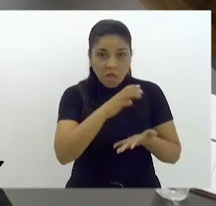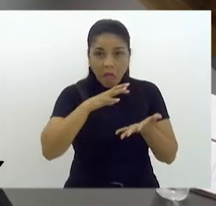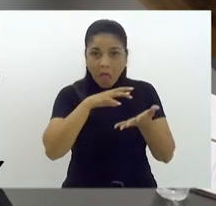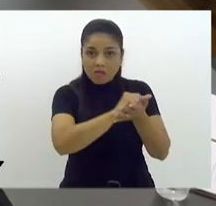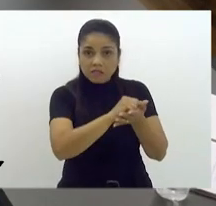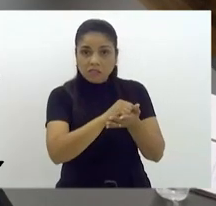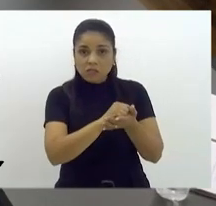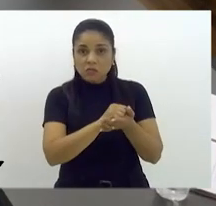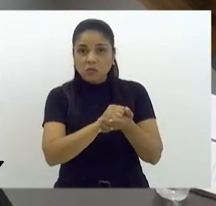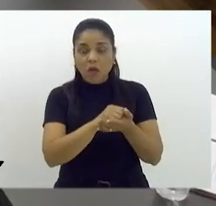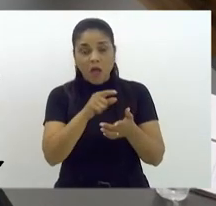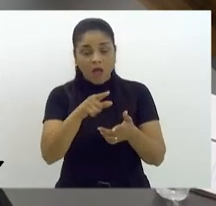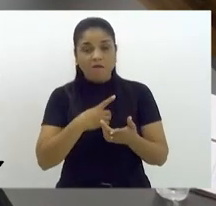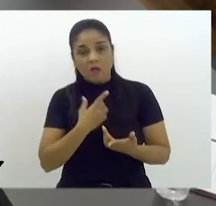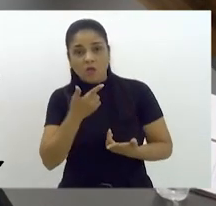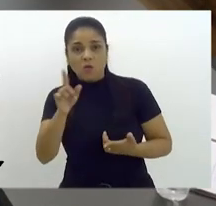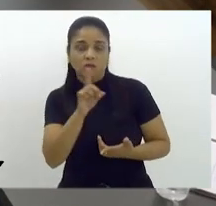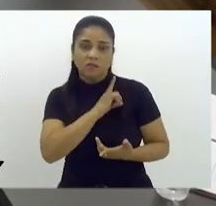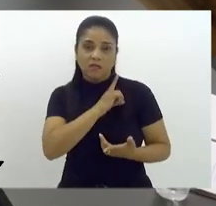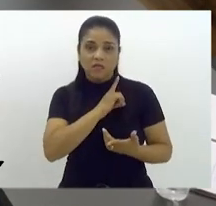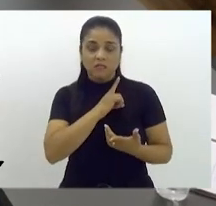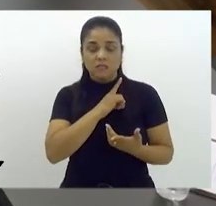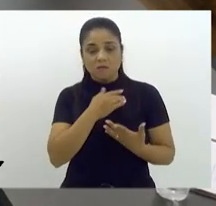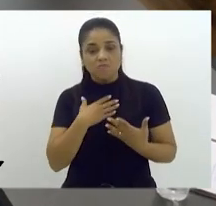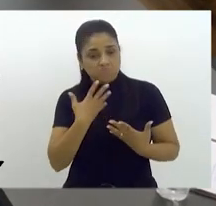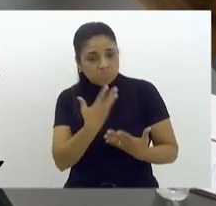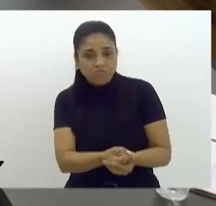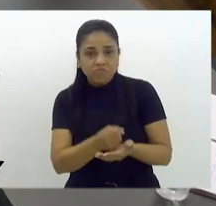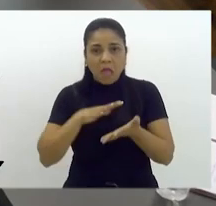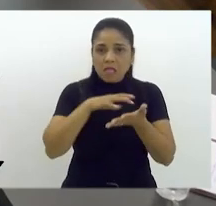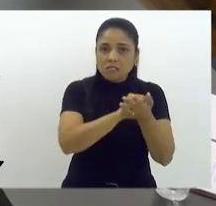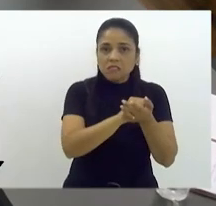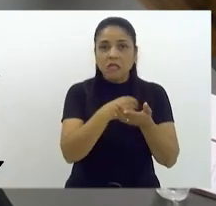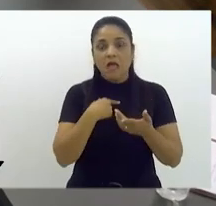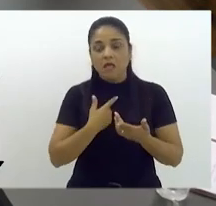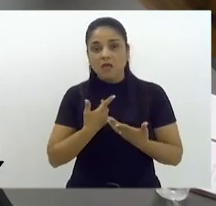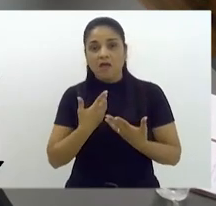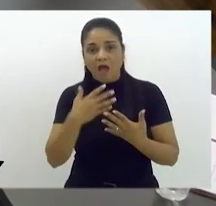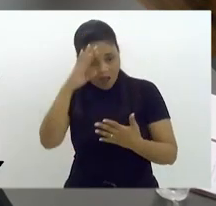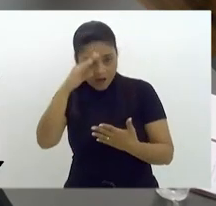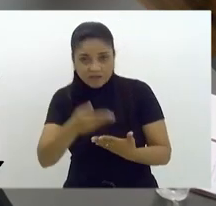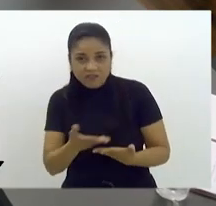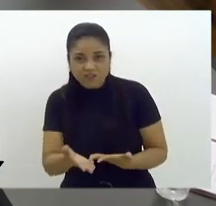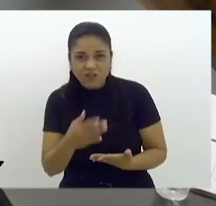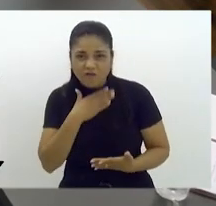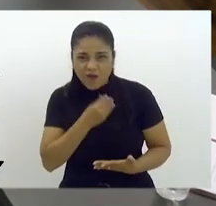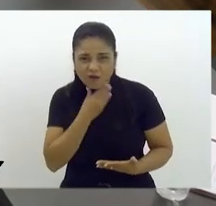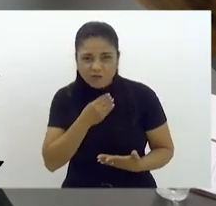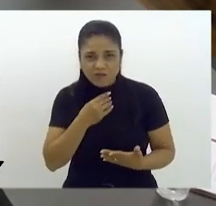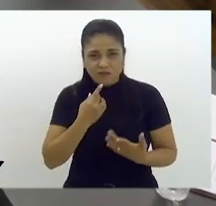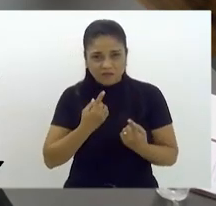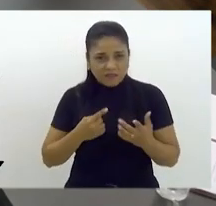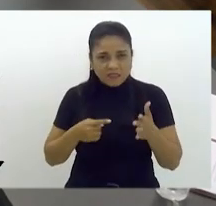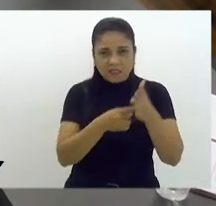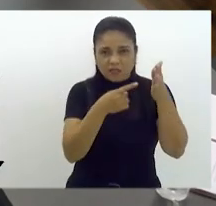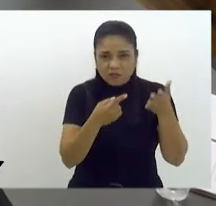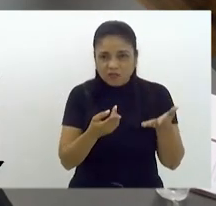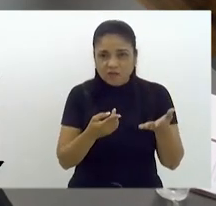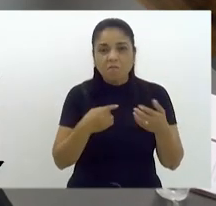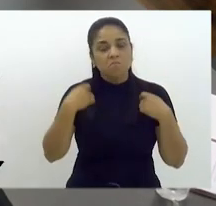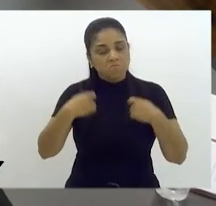denúncia até vai numa que a pessoa acredita pegou a vida do cara então se queremos proteger as mulheres temos que abraçar tudo